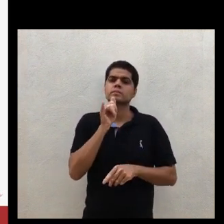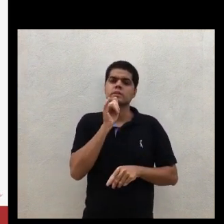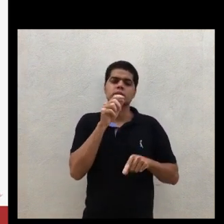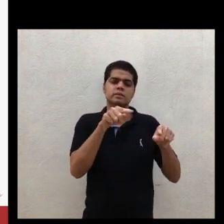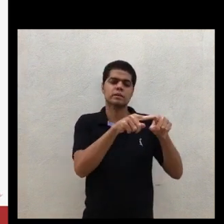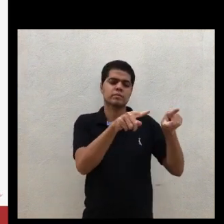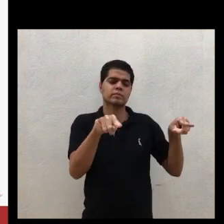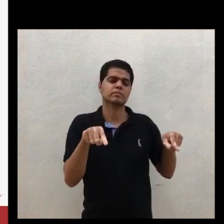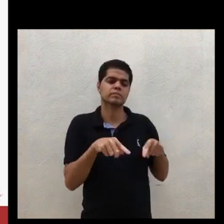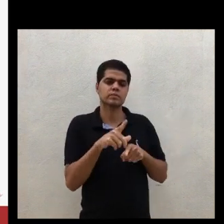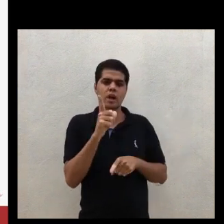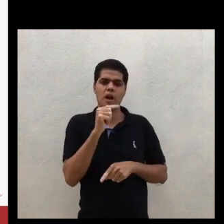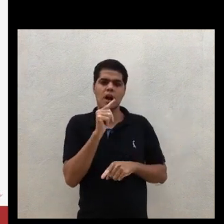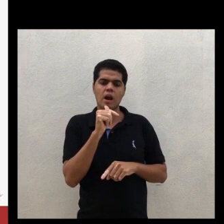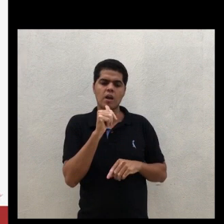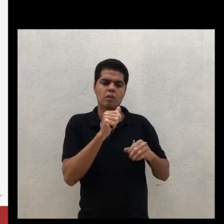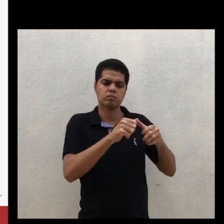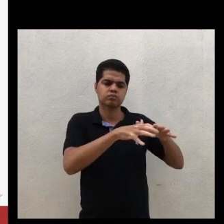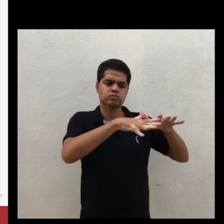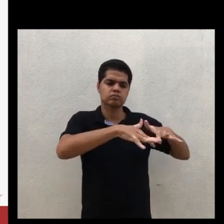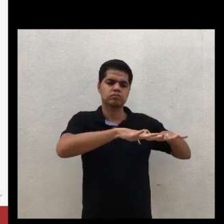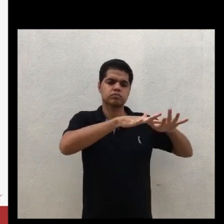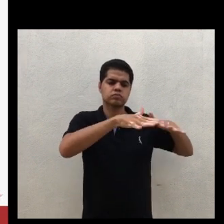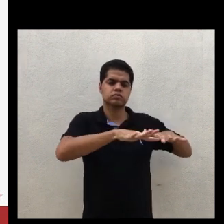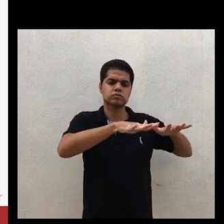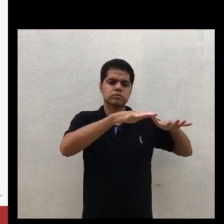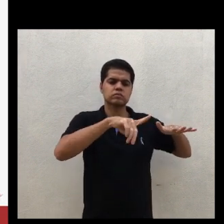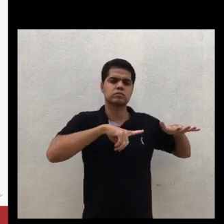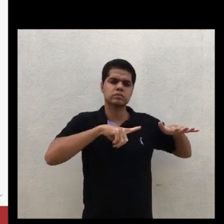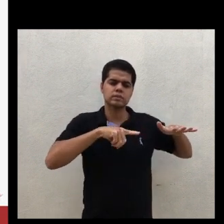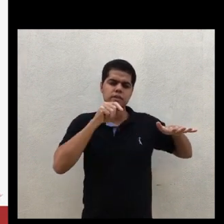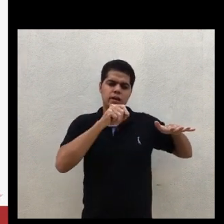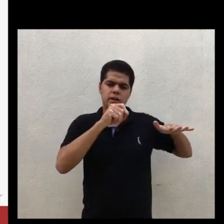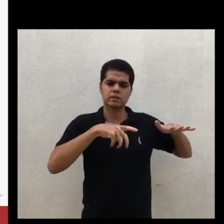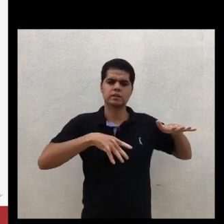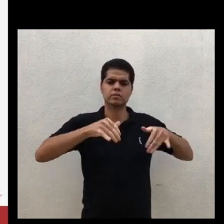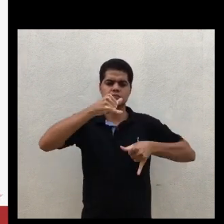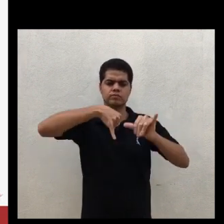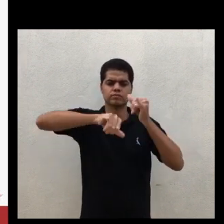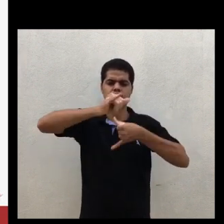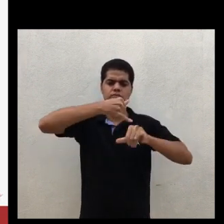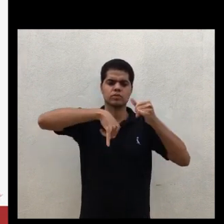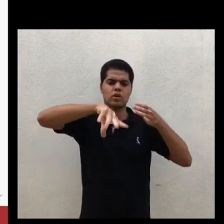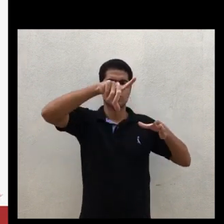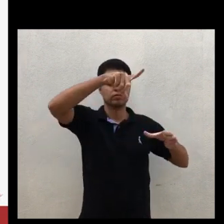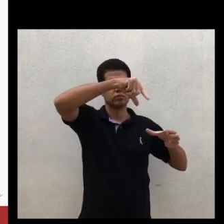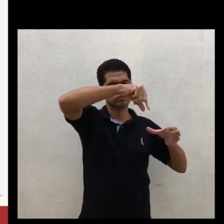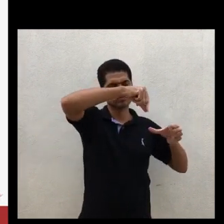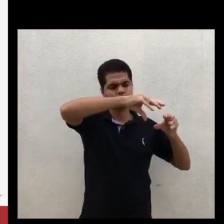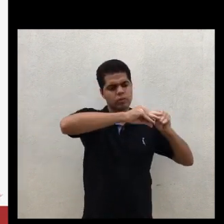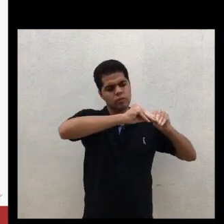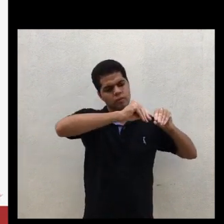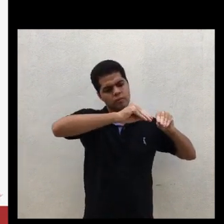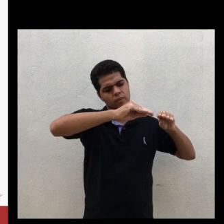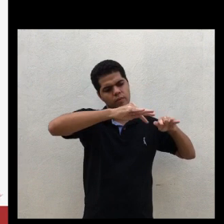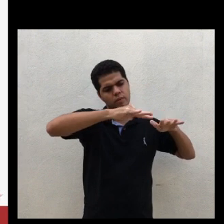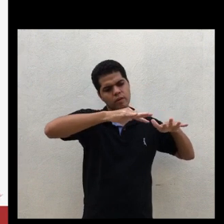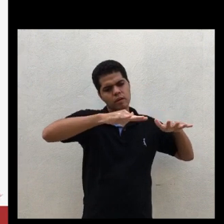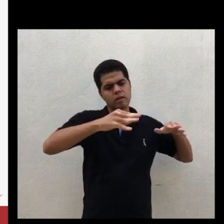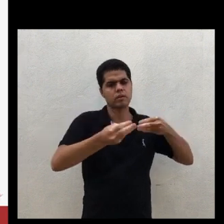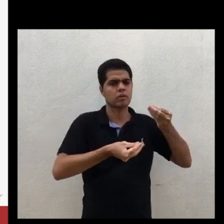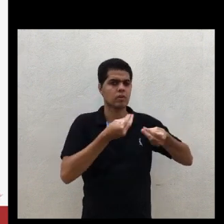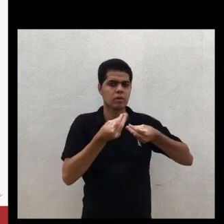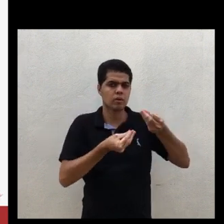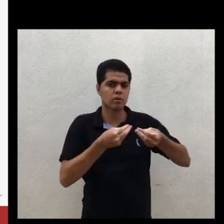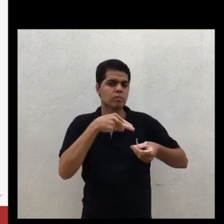lagoa tem que abrir mais ou menos o reagente químico para neutralizar. Então, vai depender da DBO